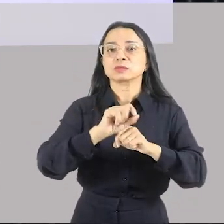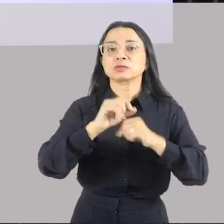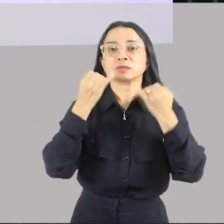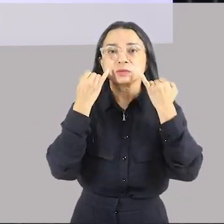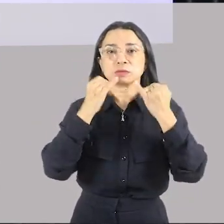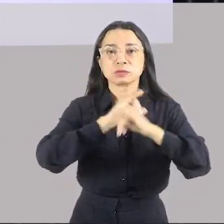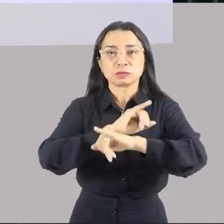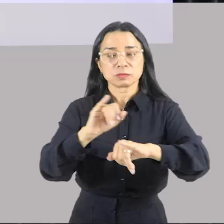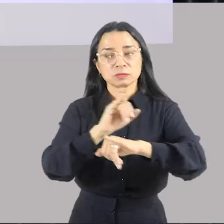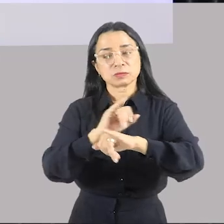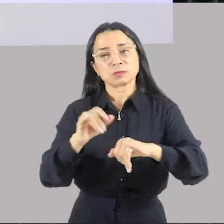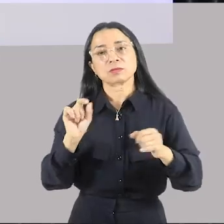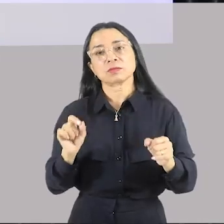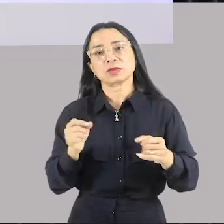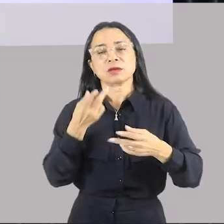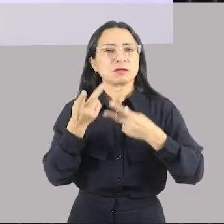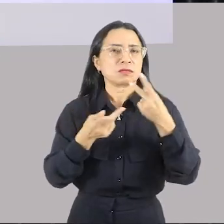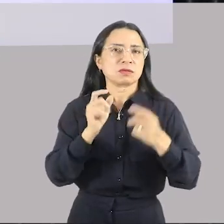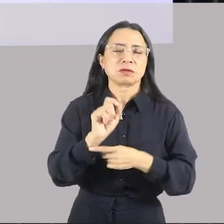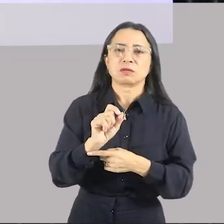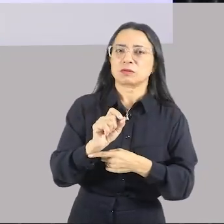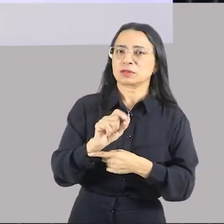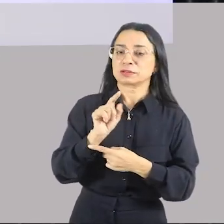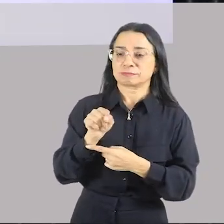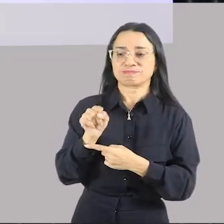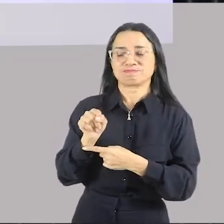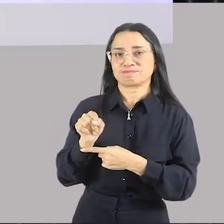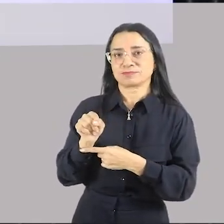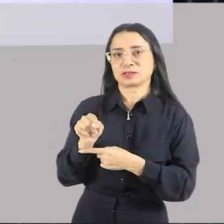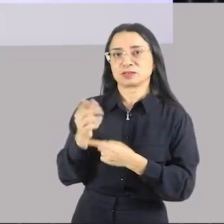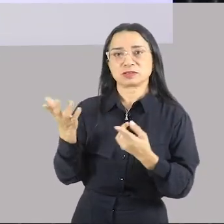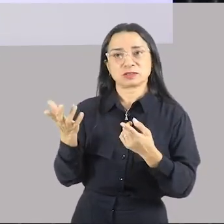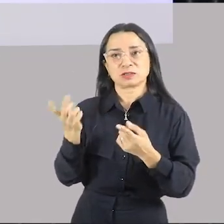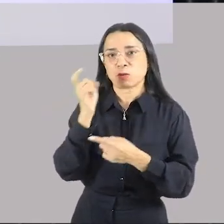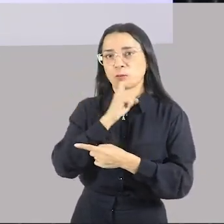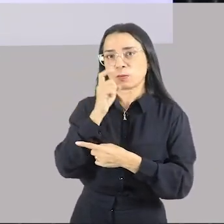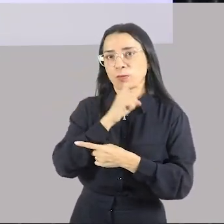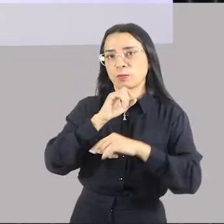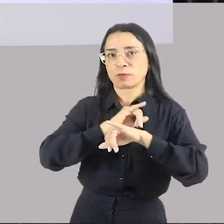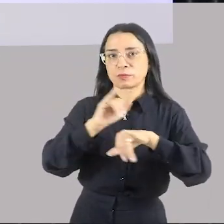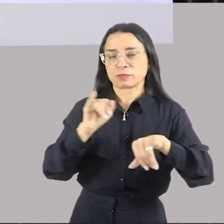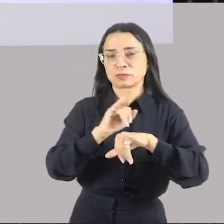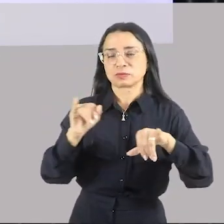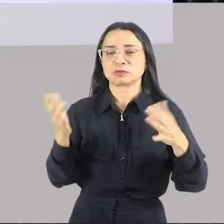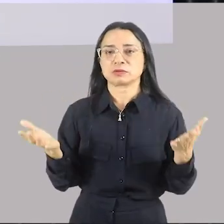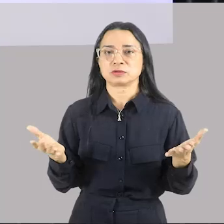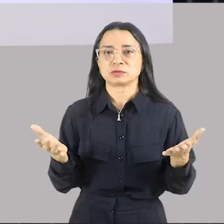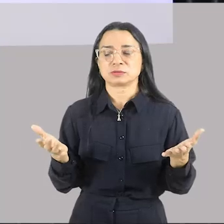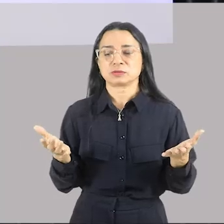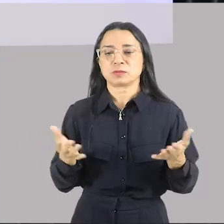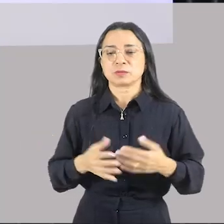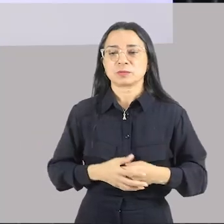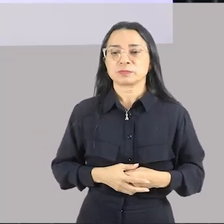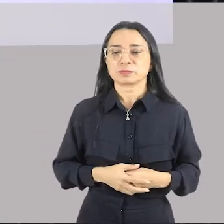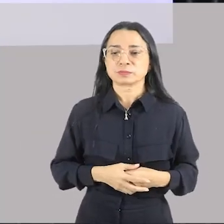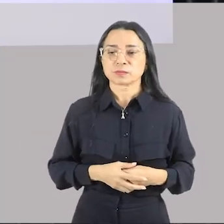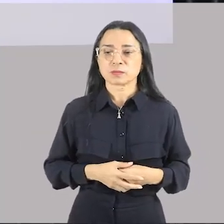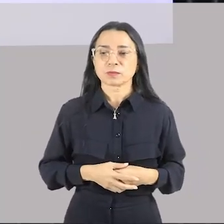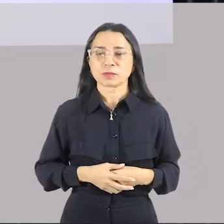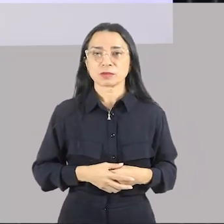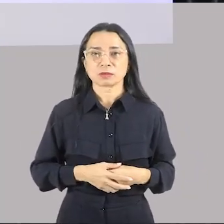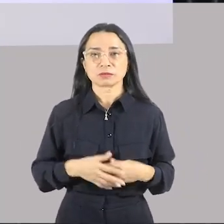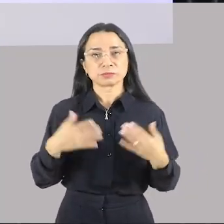informado, tá? E dizer, ó, isso aqui não procede, é um boato, é uma notícia falsa, é uma fake news. E